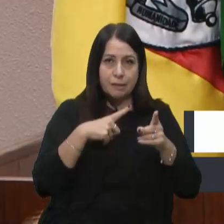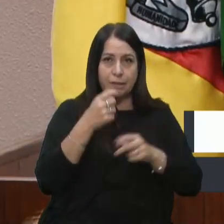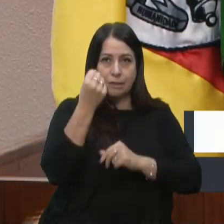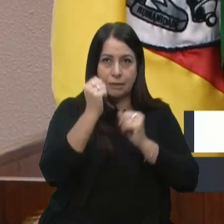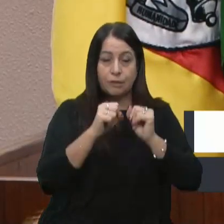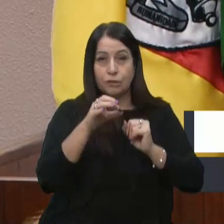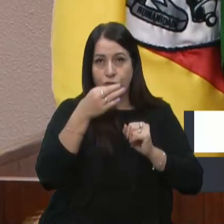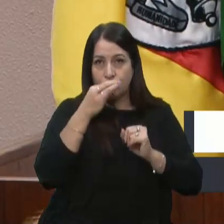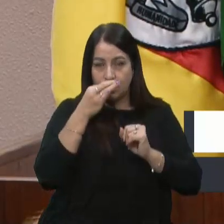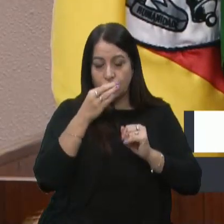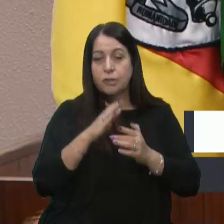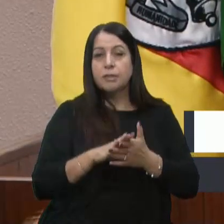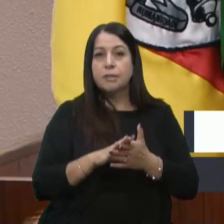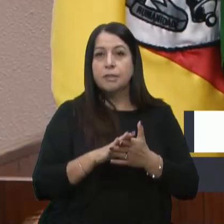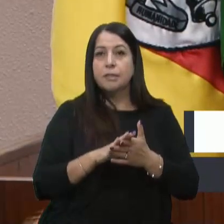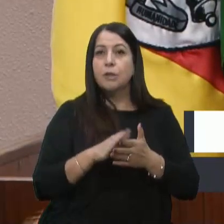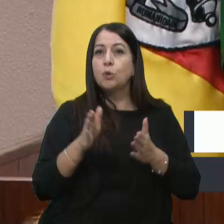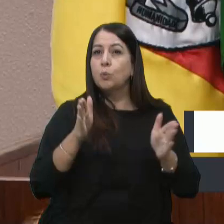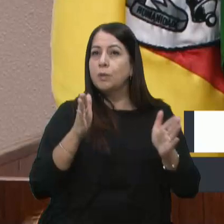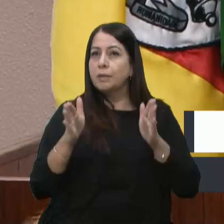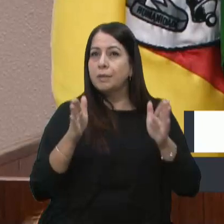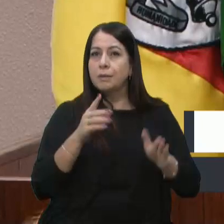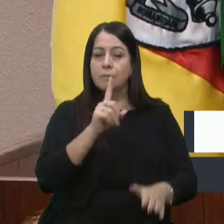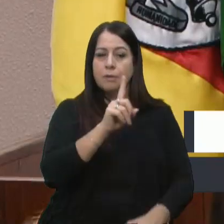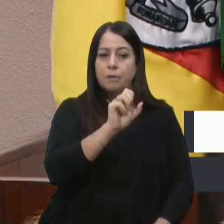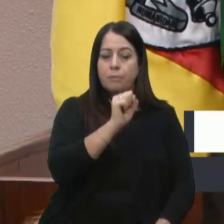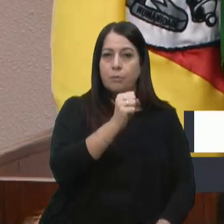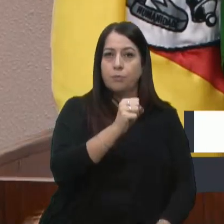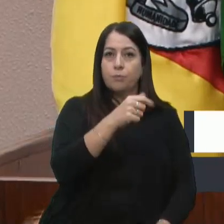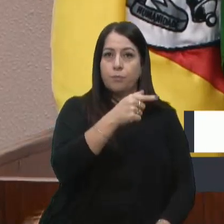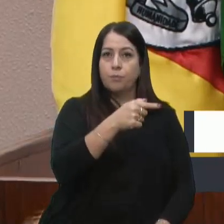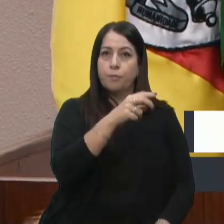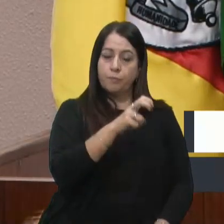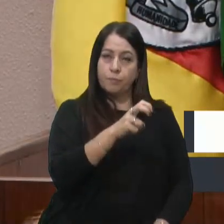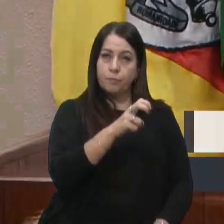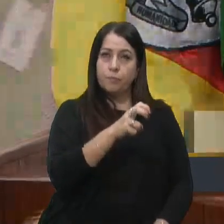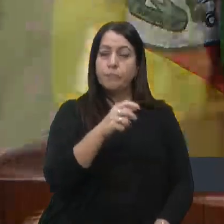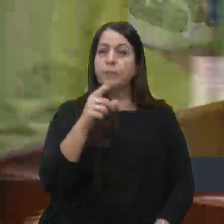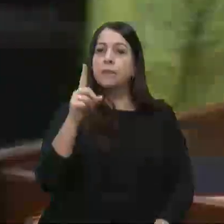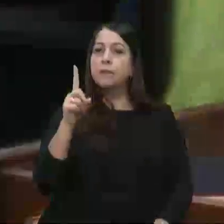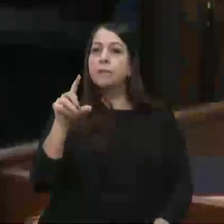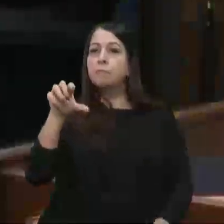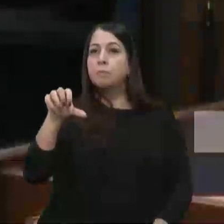industrial de Caxias do Sul no período de 1875 a